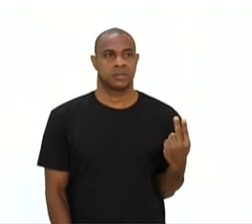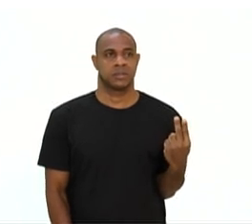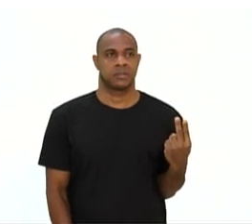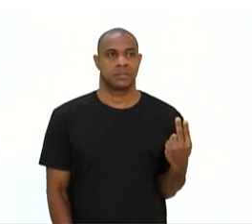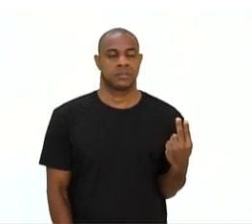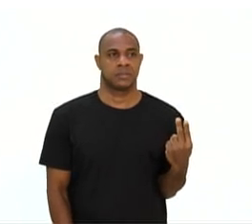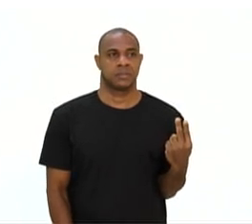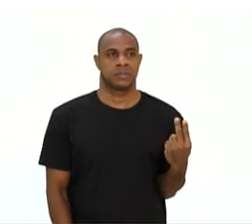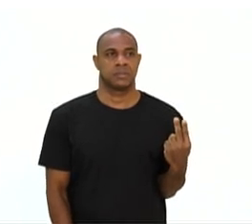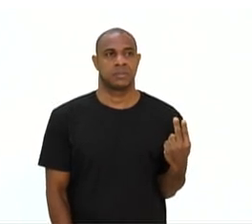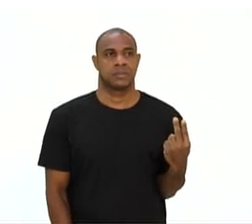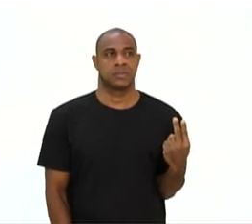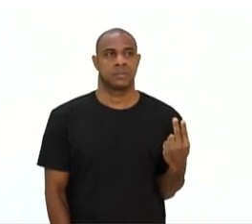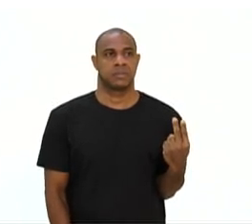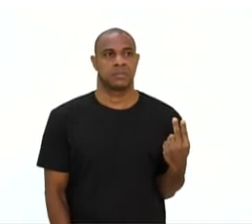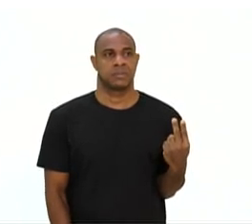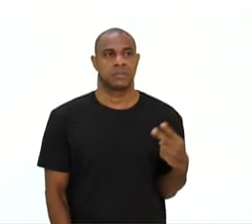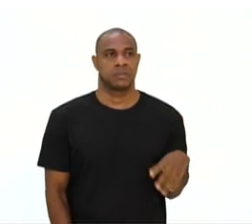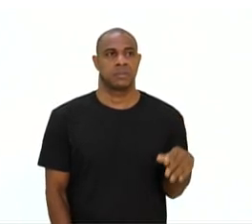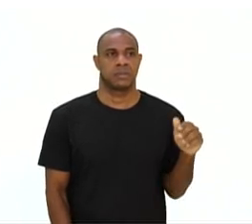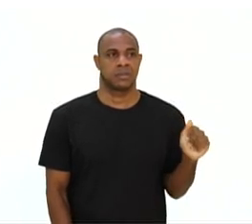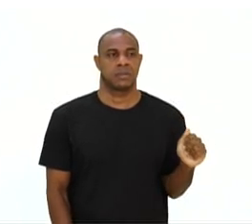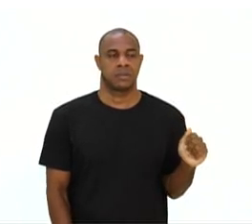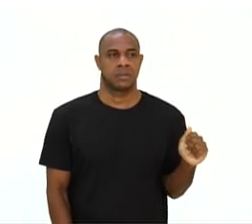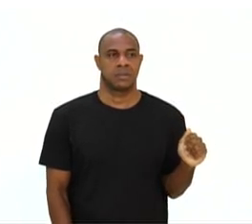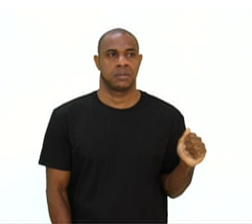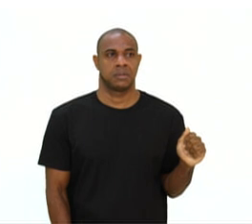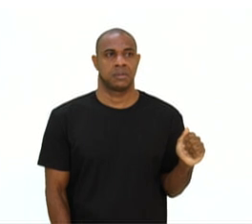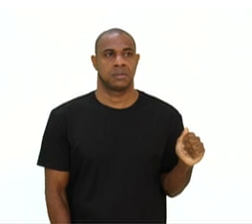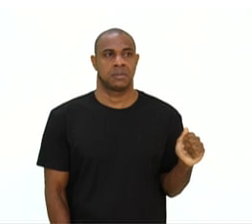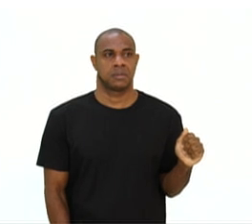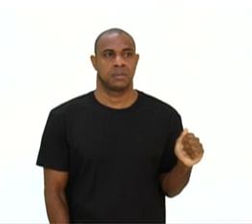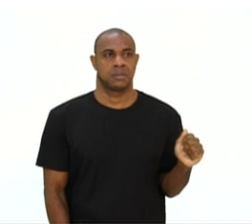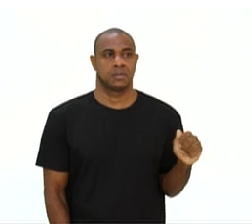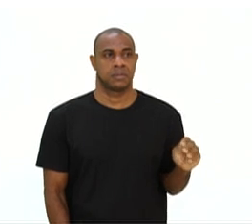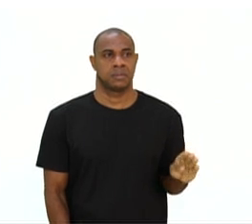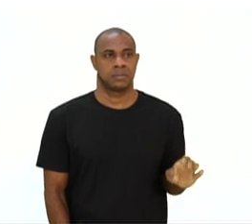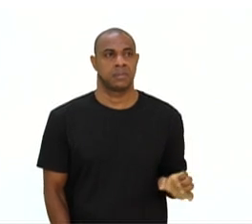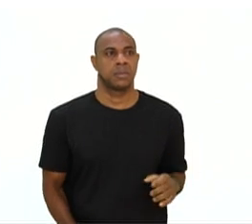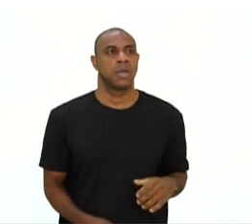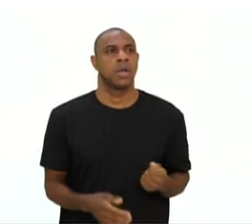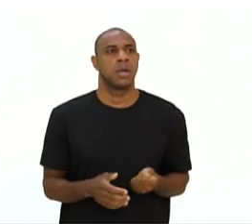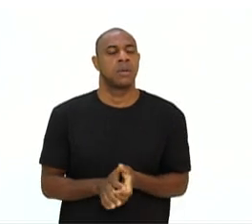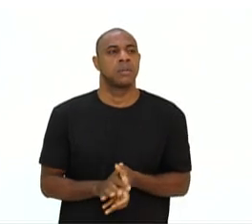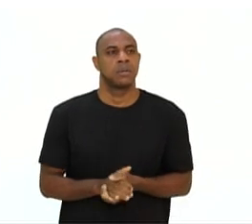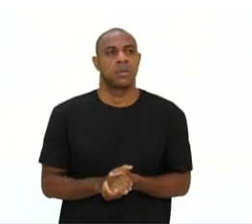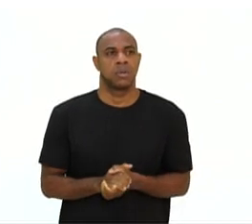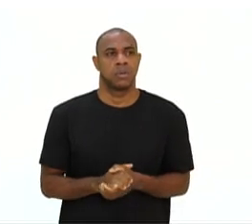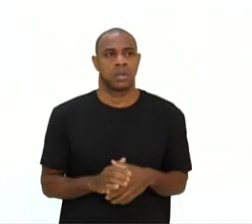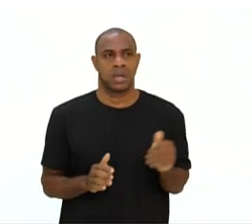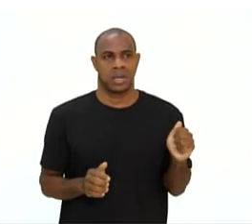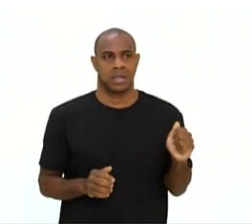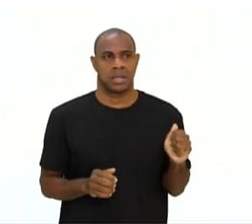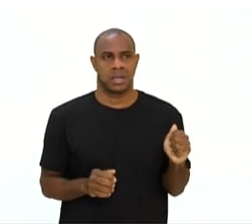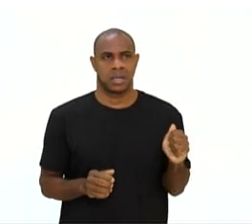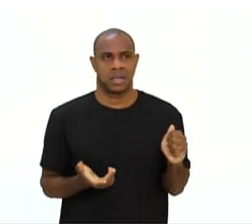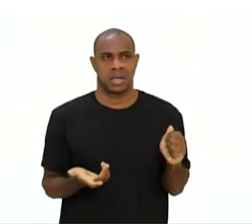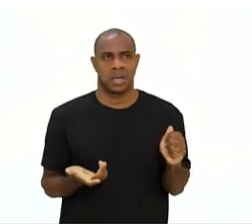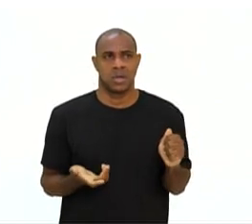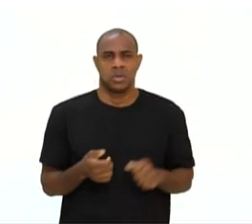do. Né? Na letra A, o aluno não gostava das coisas que as pessoas de pele clara